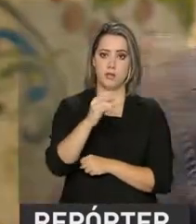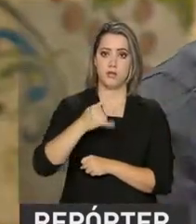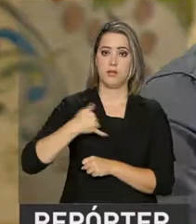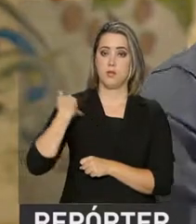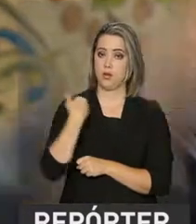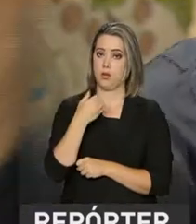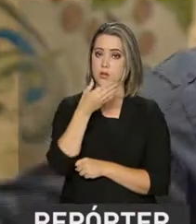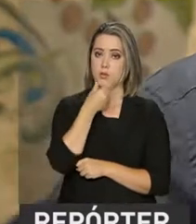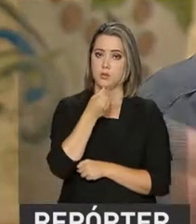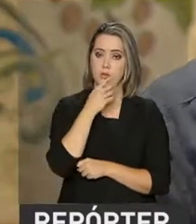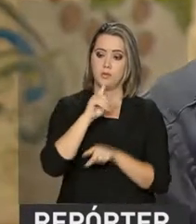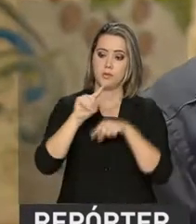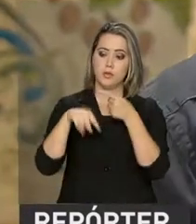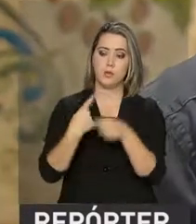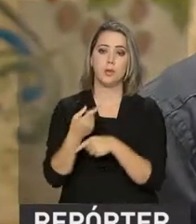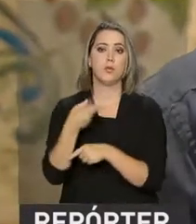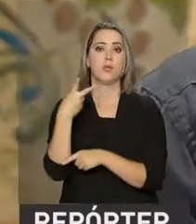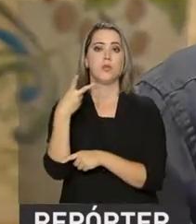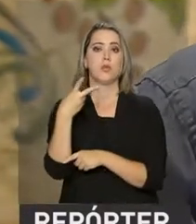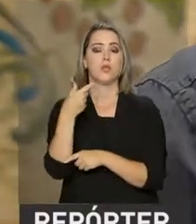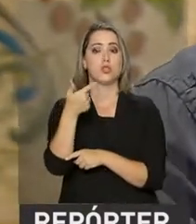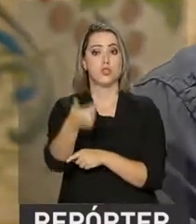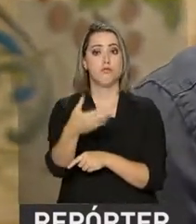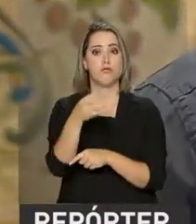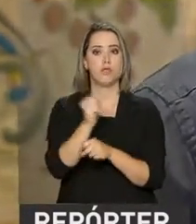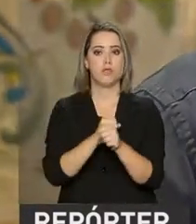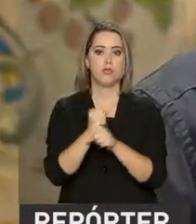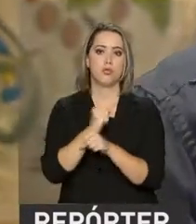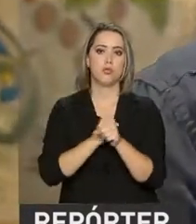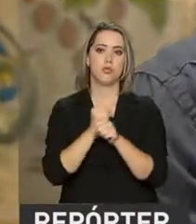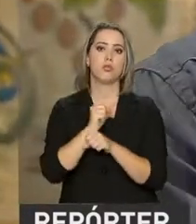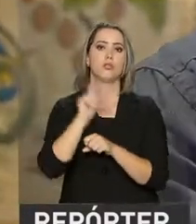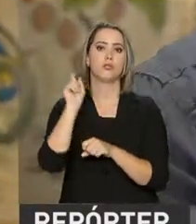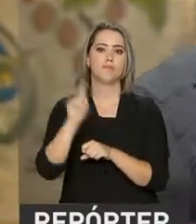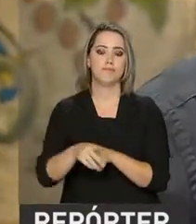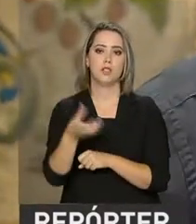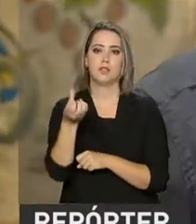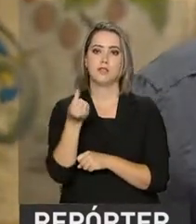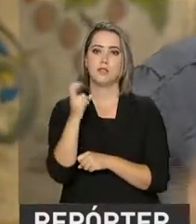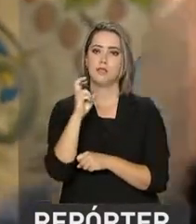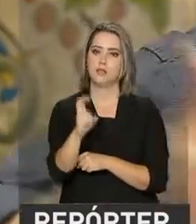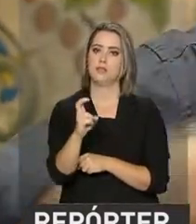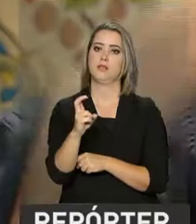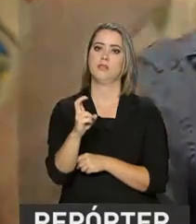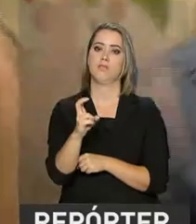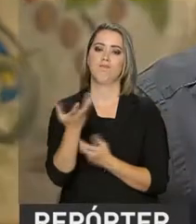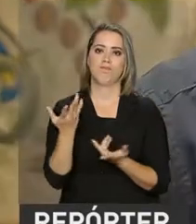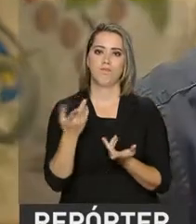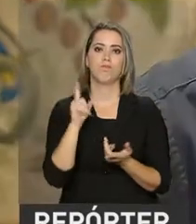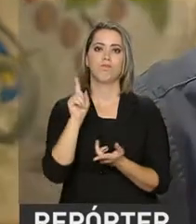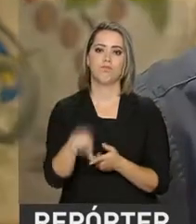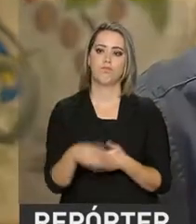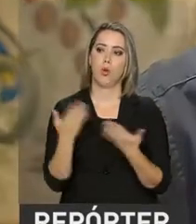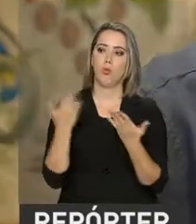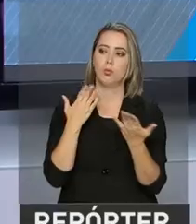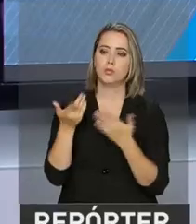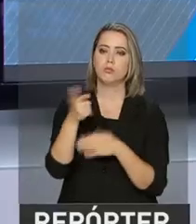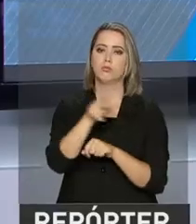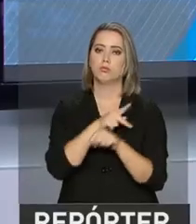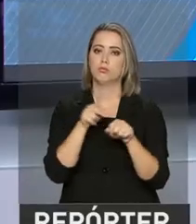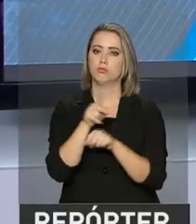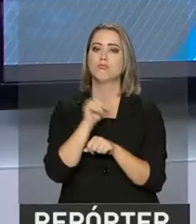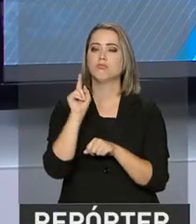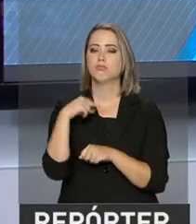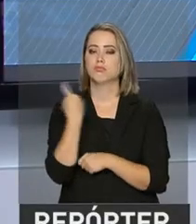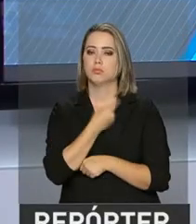é que a idade será 65 anos portanto algo extremamente razoável perante o que outros países estão fazendo